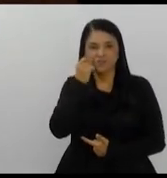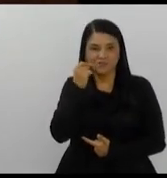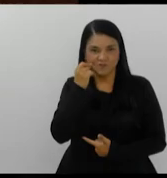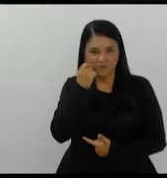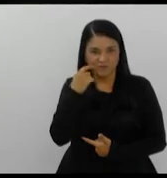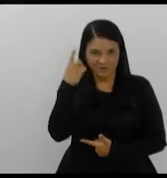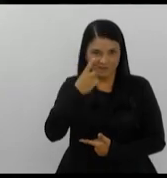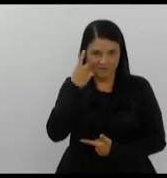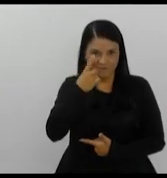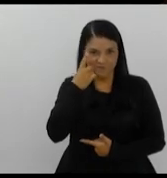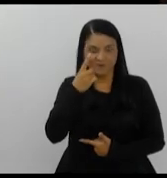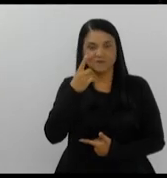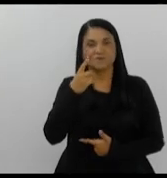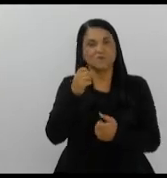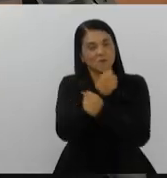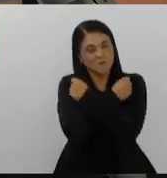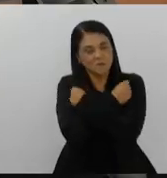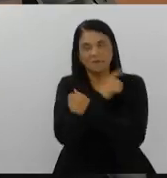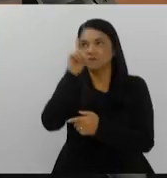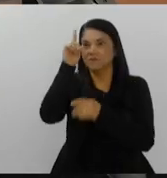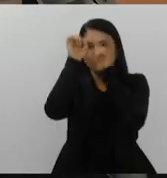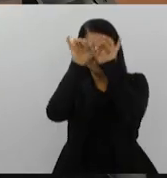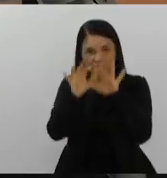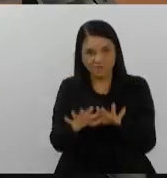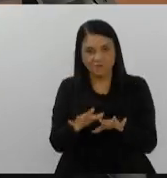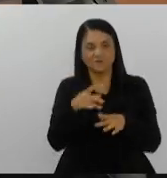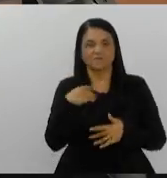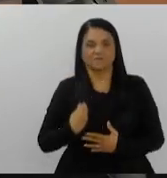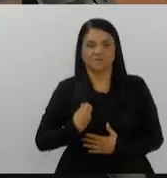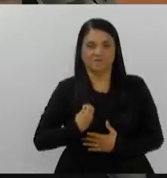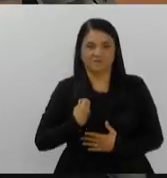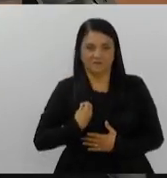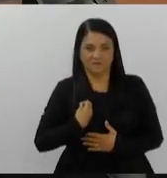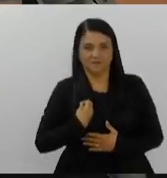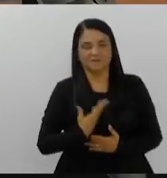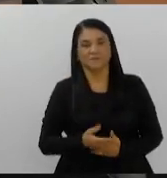que Deus abençoe a vida de todos nós.